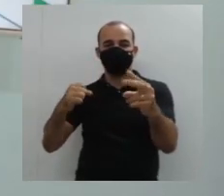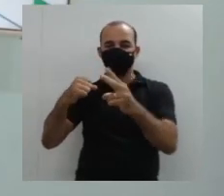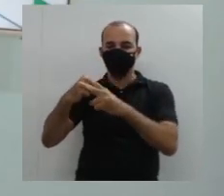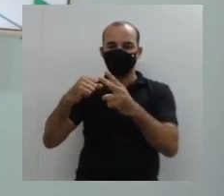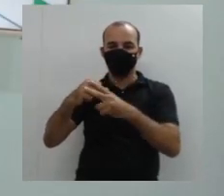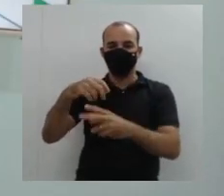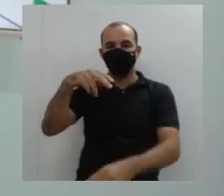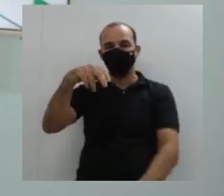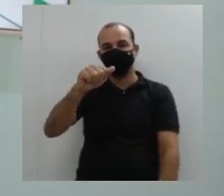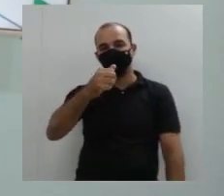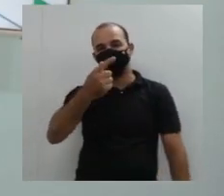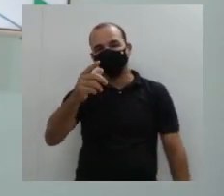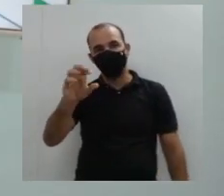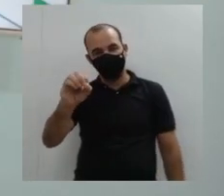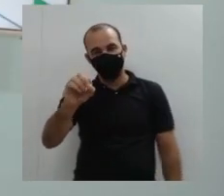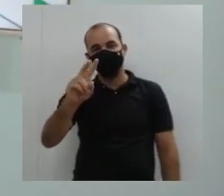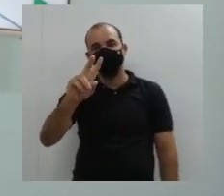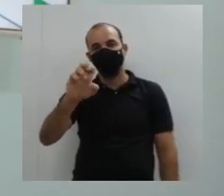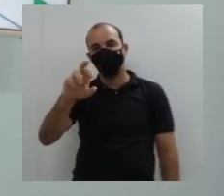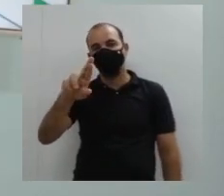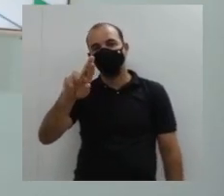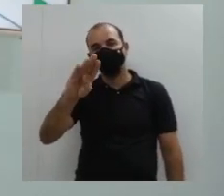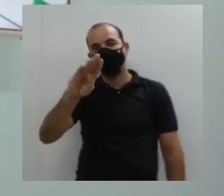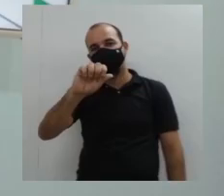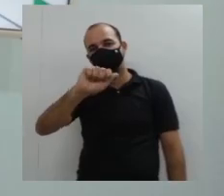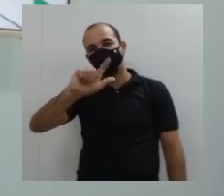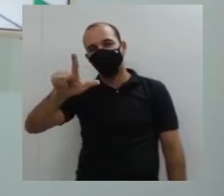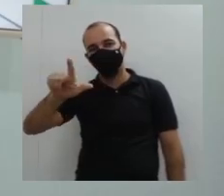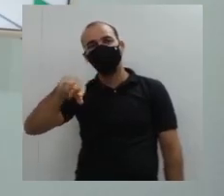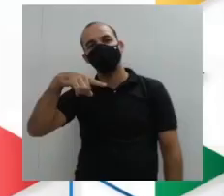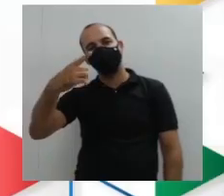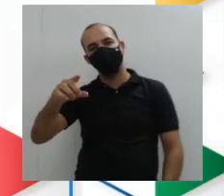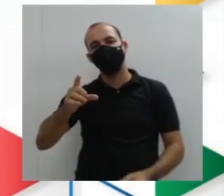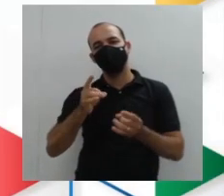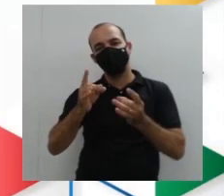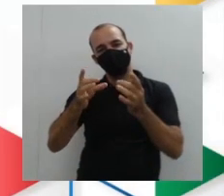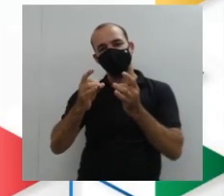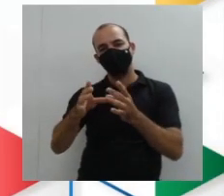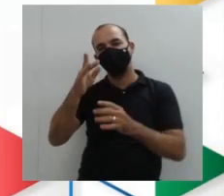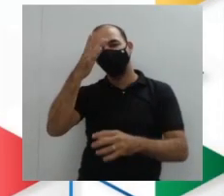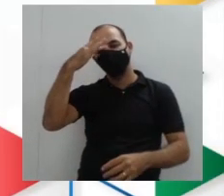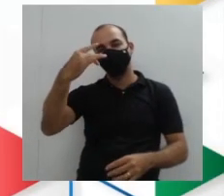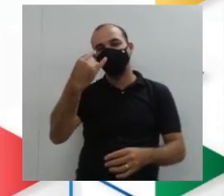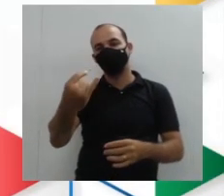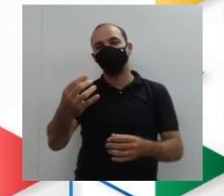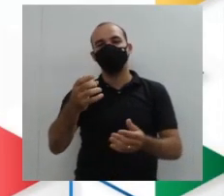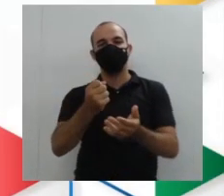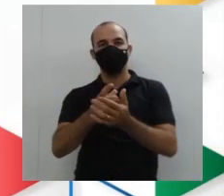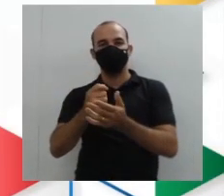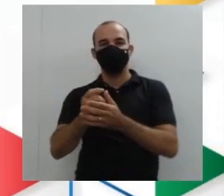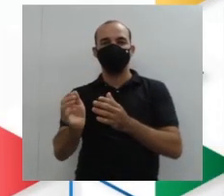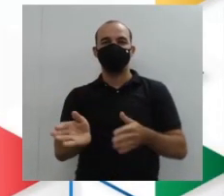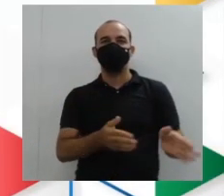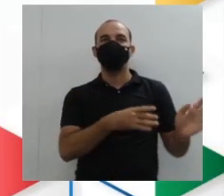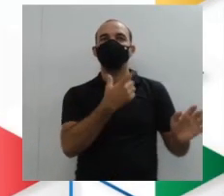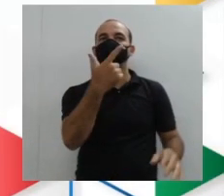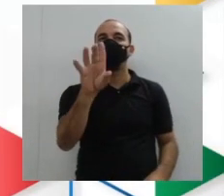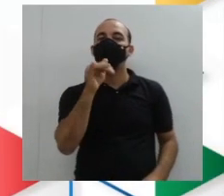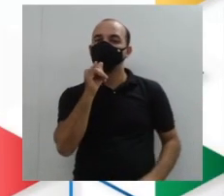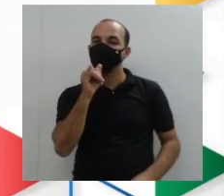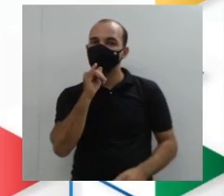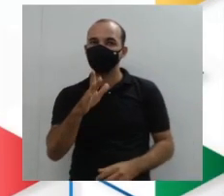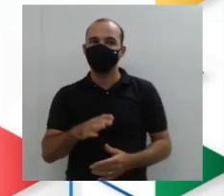que quer comprar o produto. Então é isso aqui. E na tela trago mais para vocês. Vamos ver, olha aqui, outros